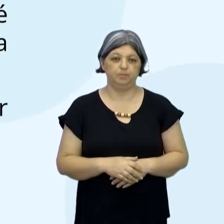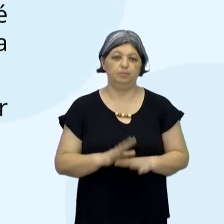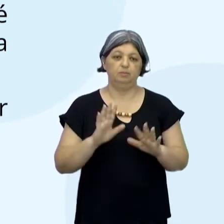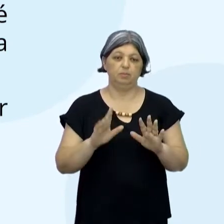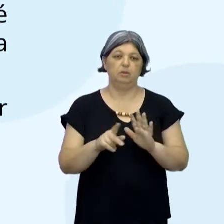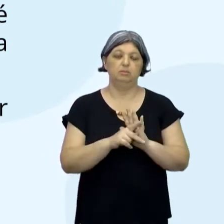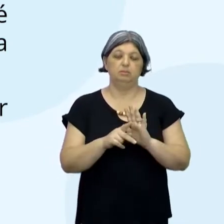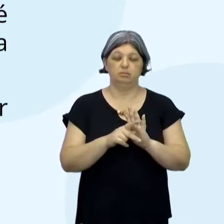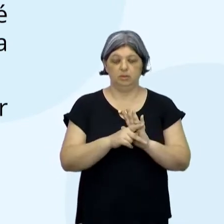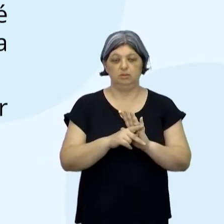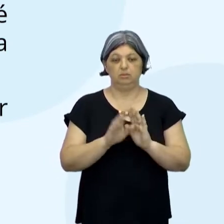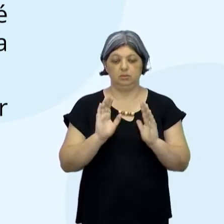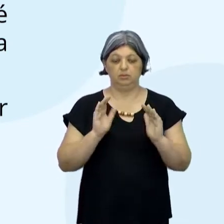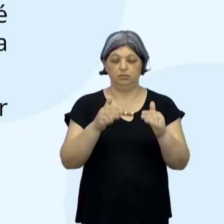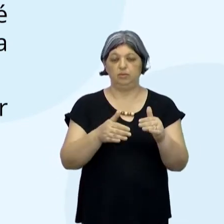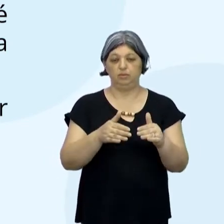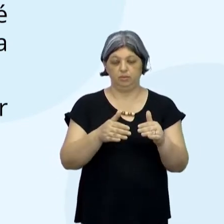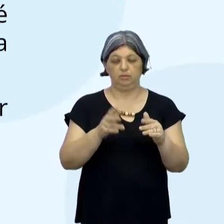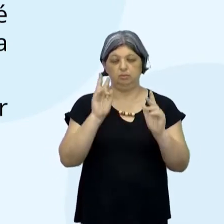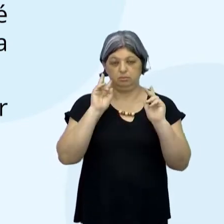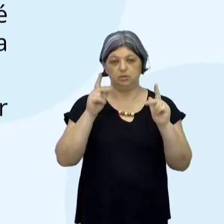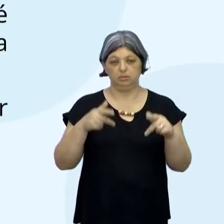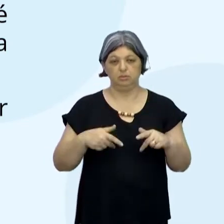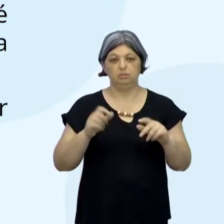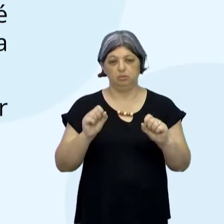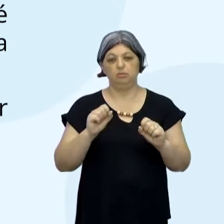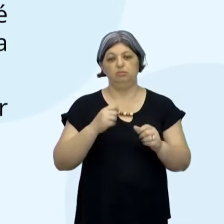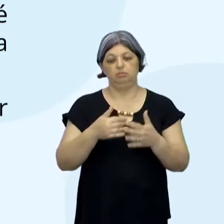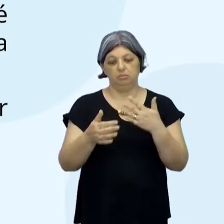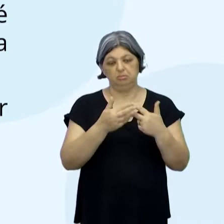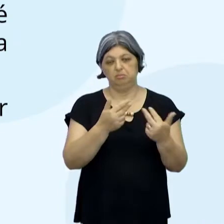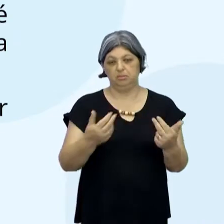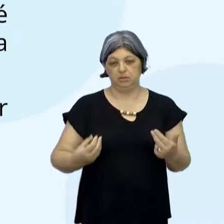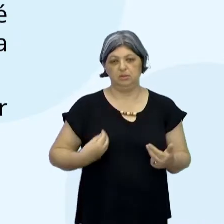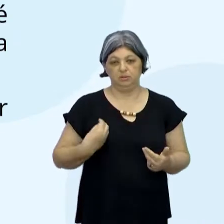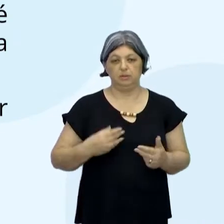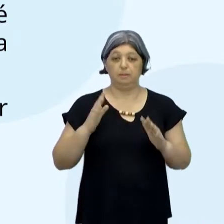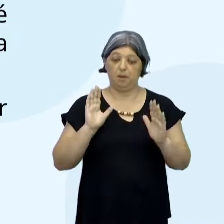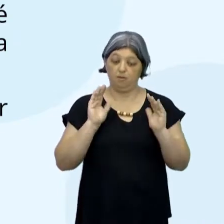caso específico a gente está se referindo, obviamente, aí aos humanos, né?